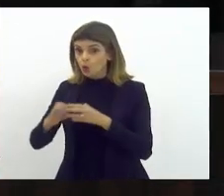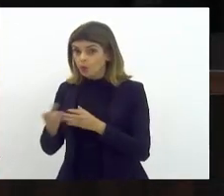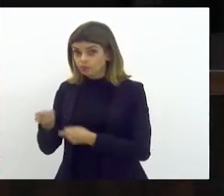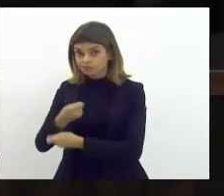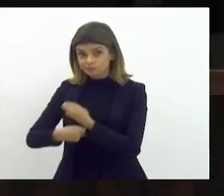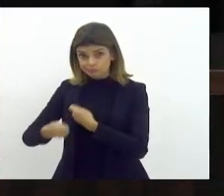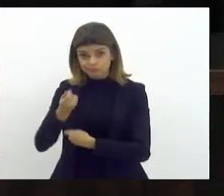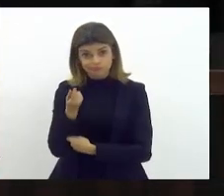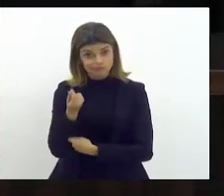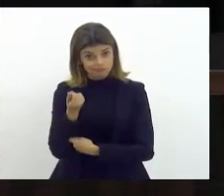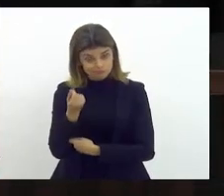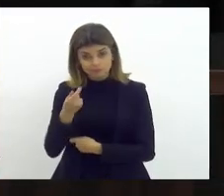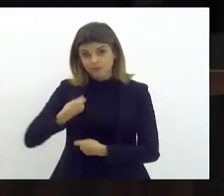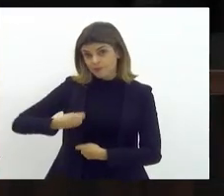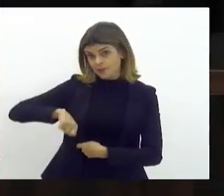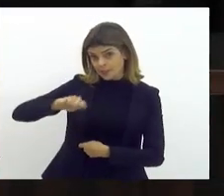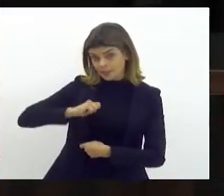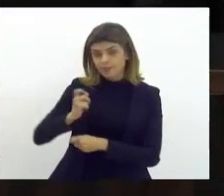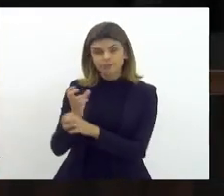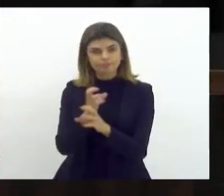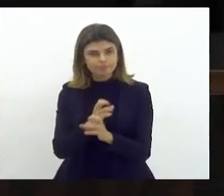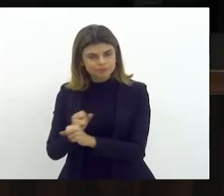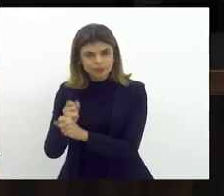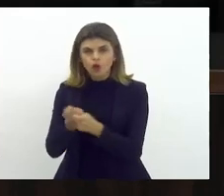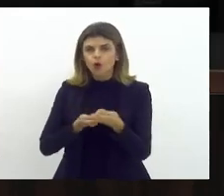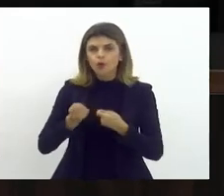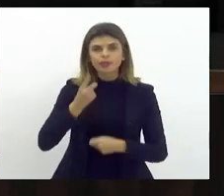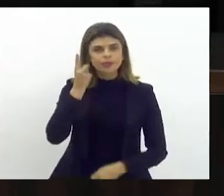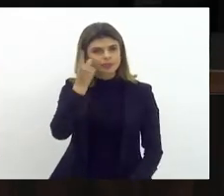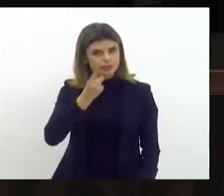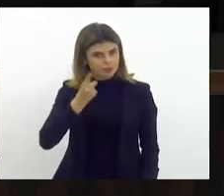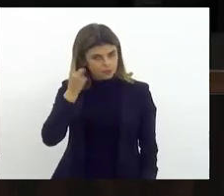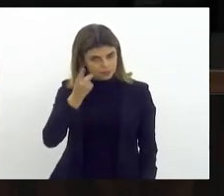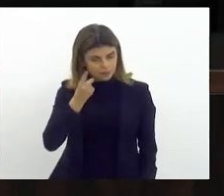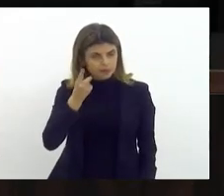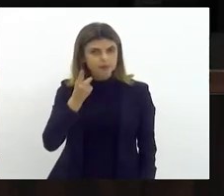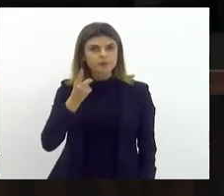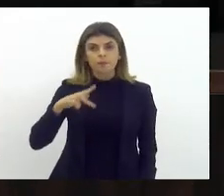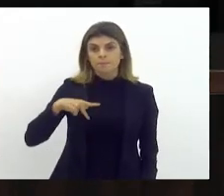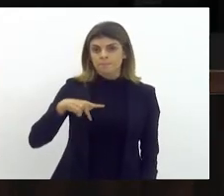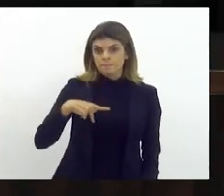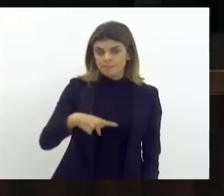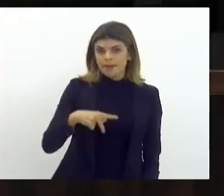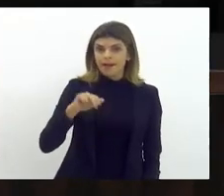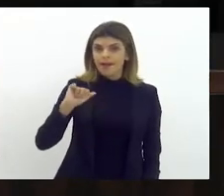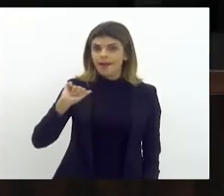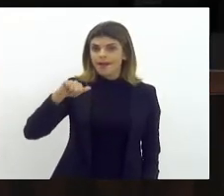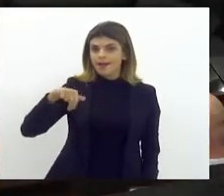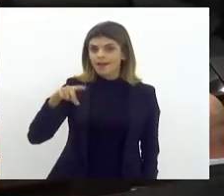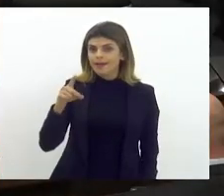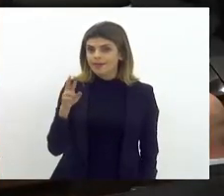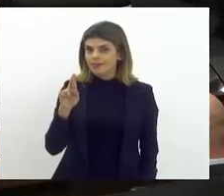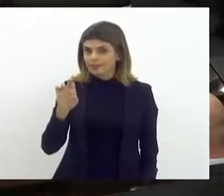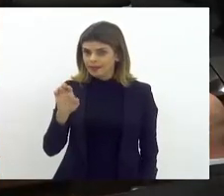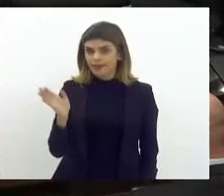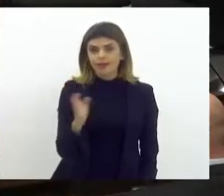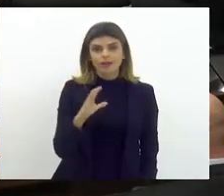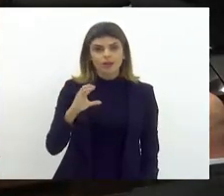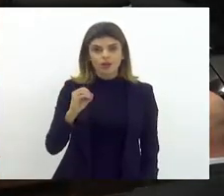orçamento Finanças fiscalização financeira e controle Deputado Presidente André Correia